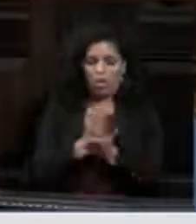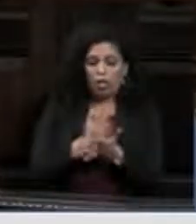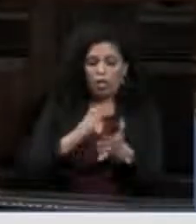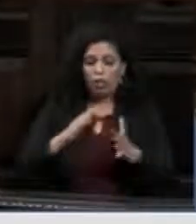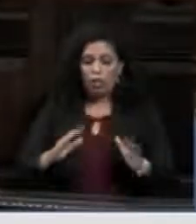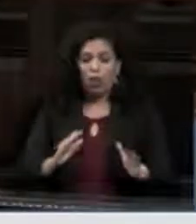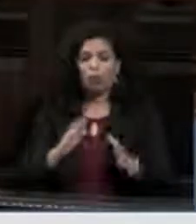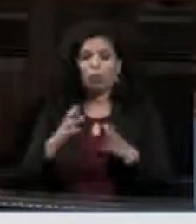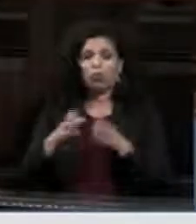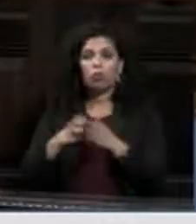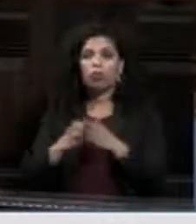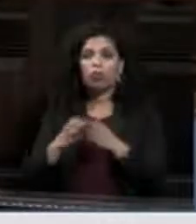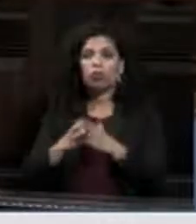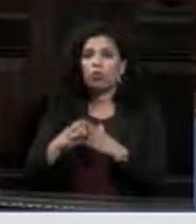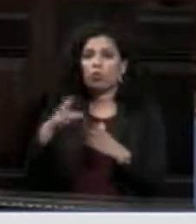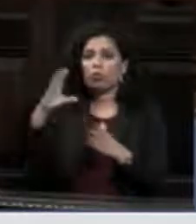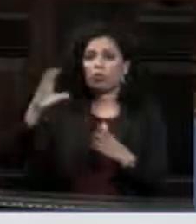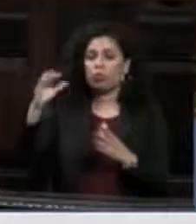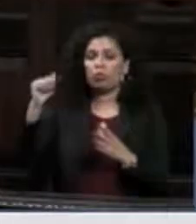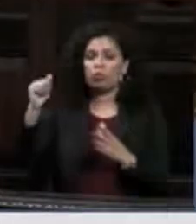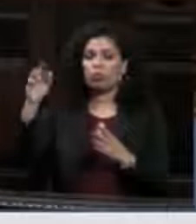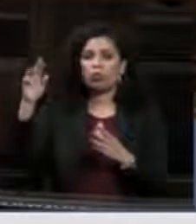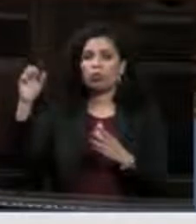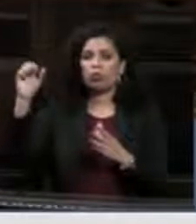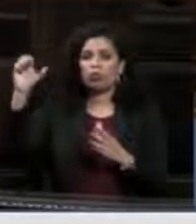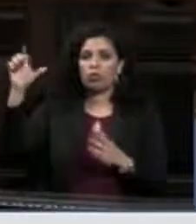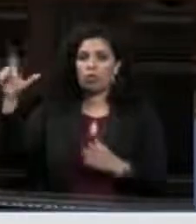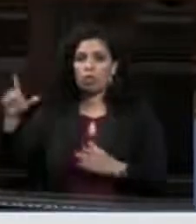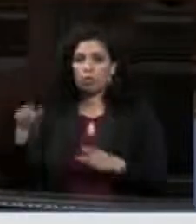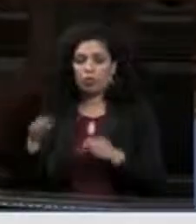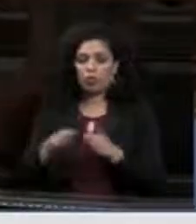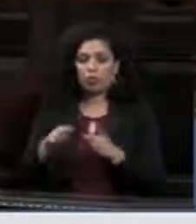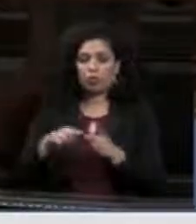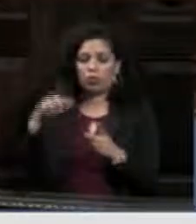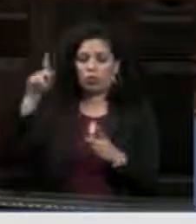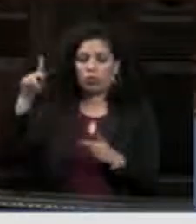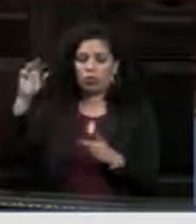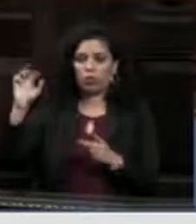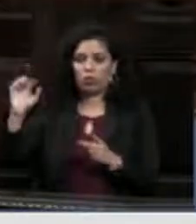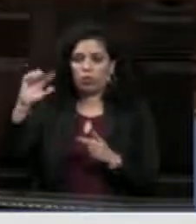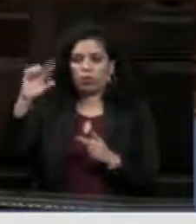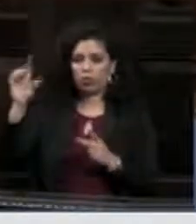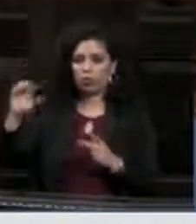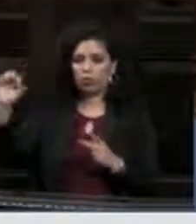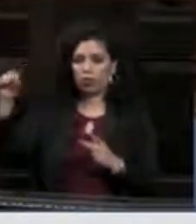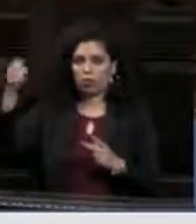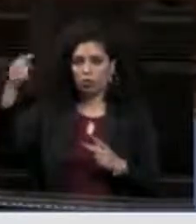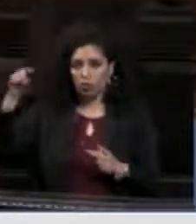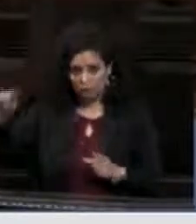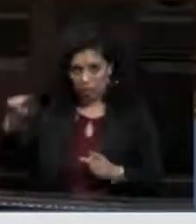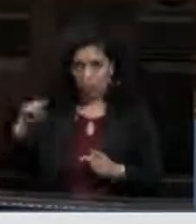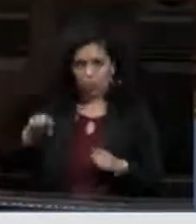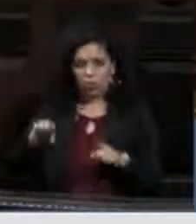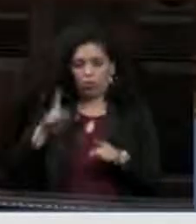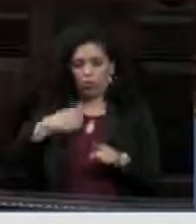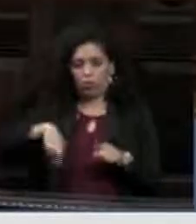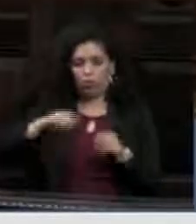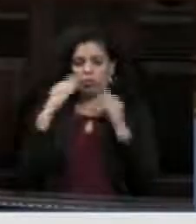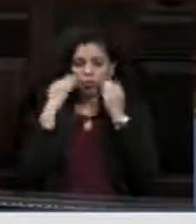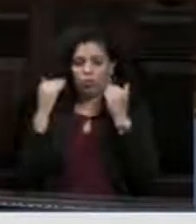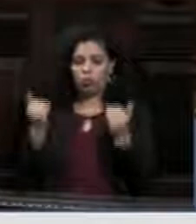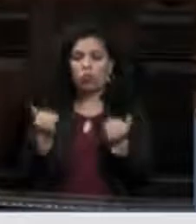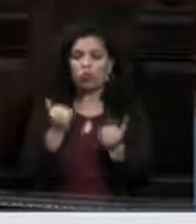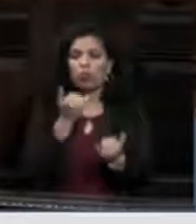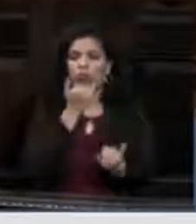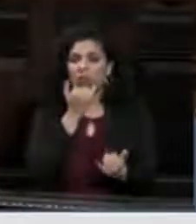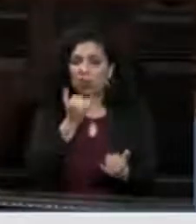Cabral e Pezão, que se beneficiaram com a farra das isenções, nós temos também que dar o exemplo e construir um